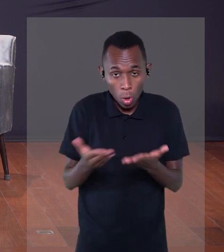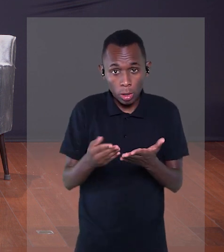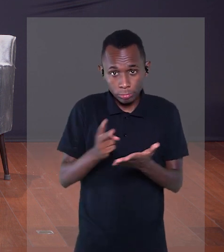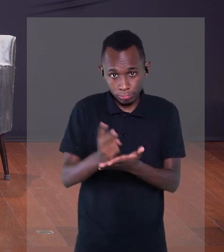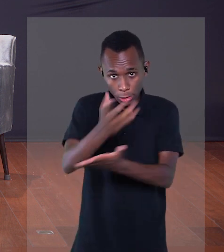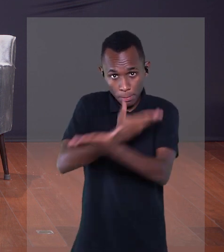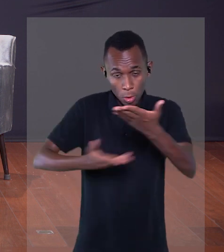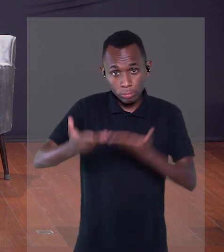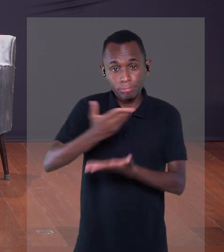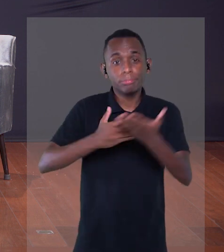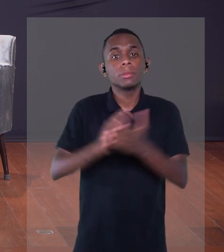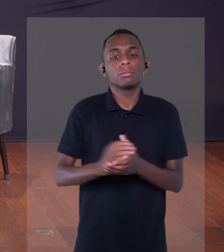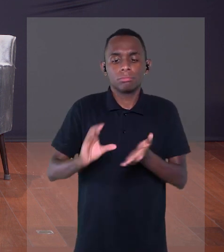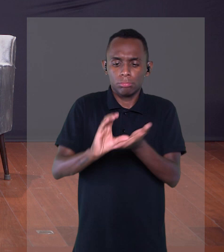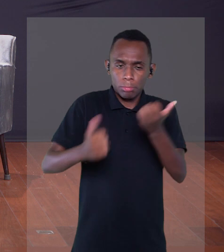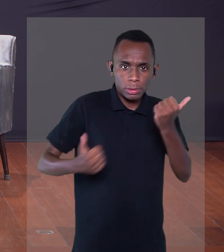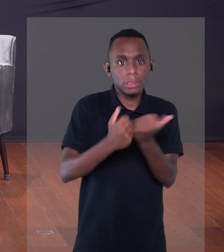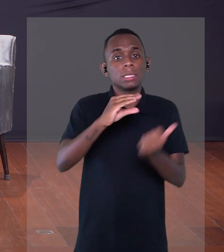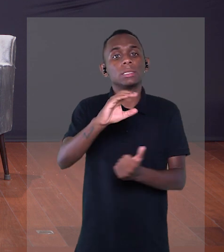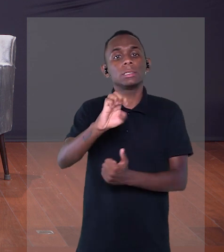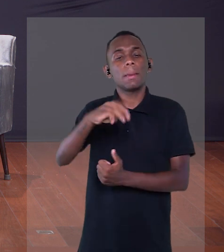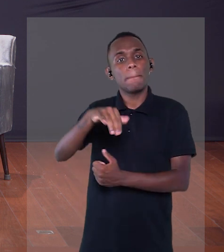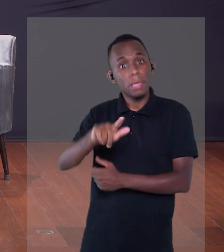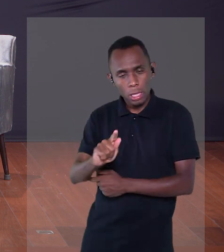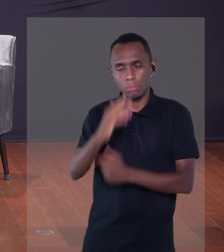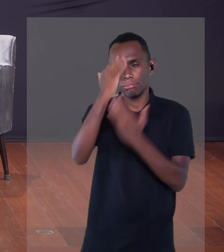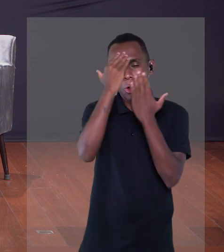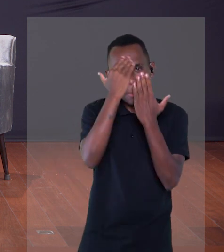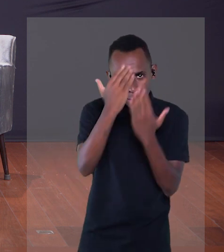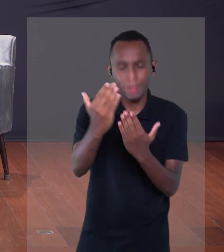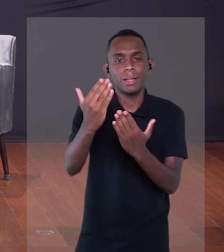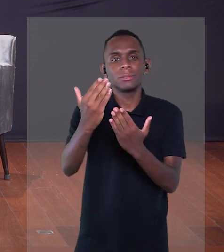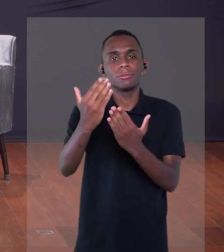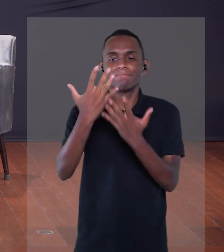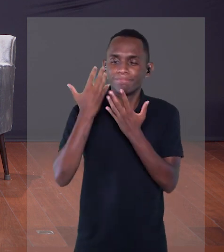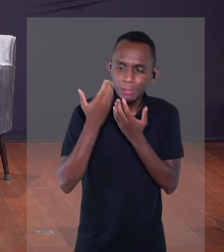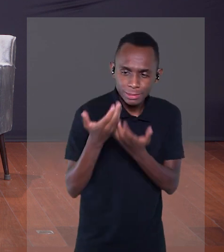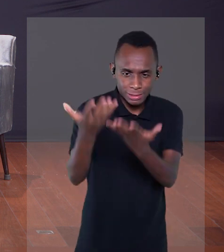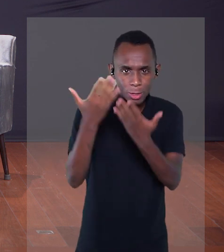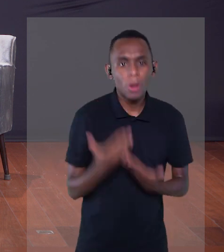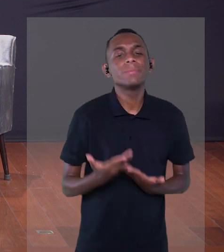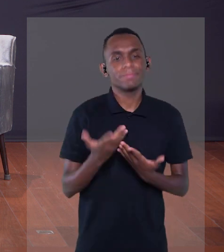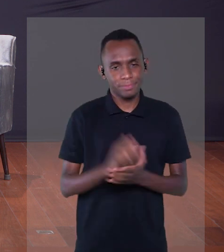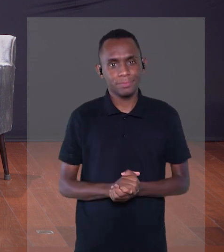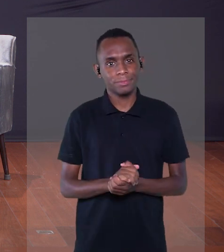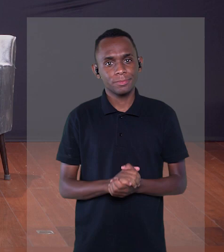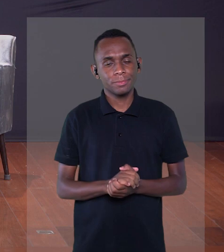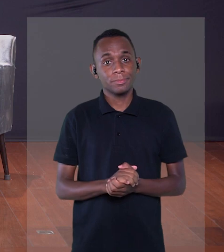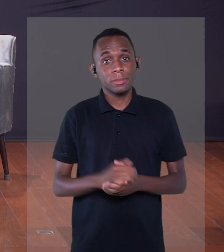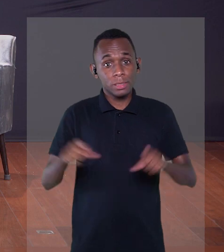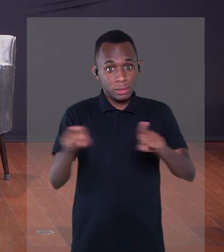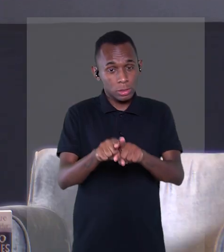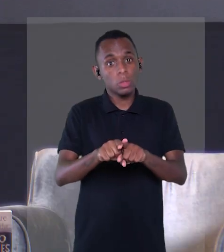Papo é patrocinada pela CEMIG, a quem a gente agradece por nos receber aqui mais uma vez nesse auditório,